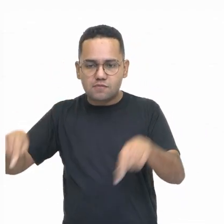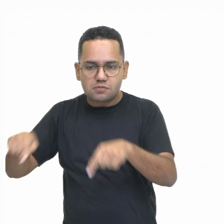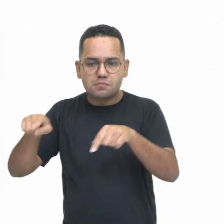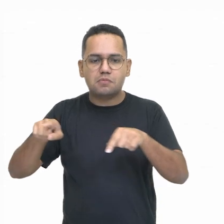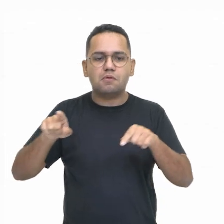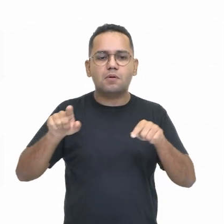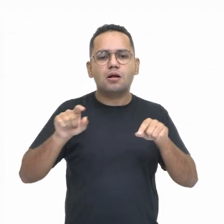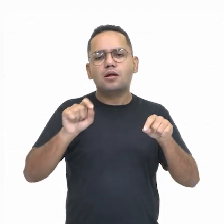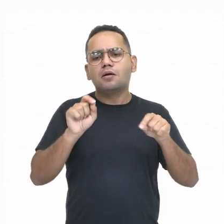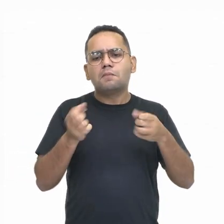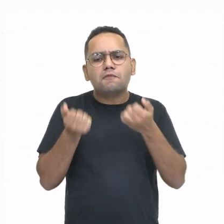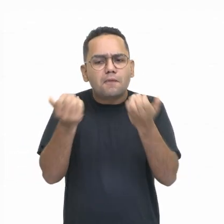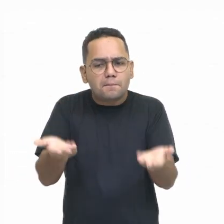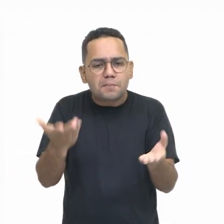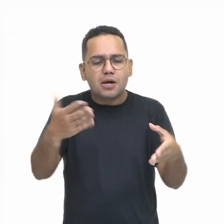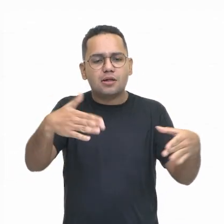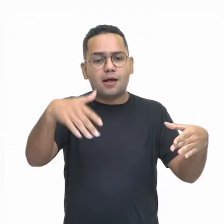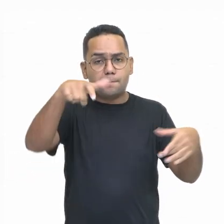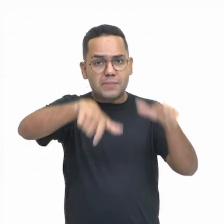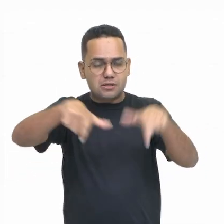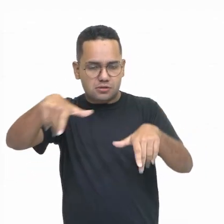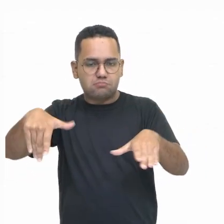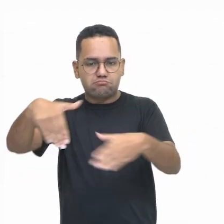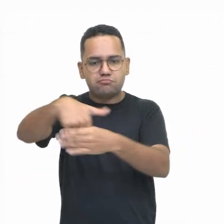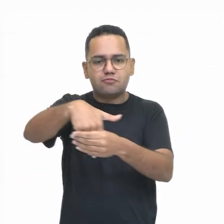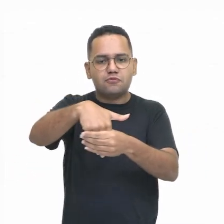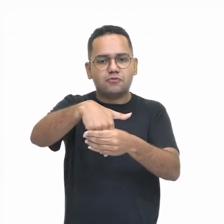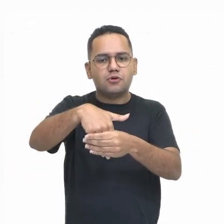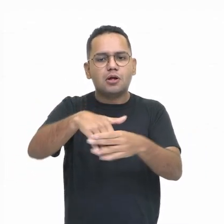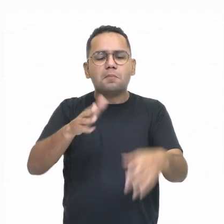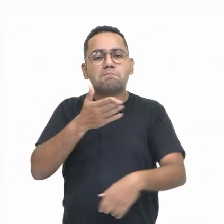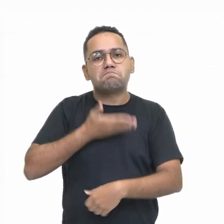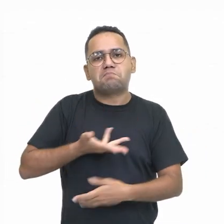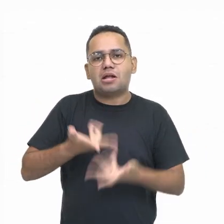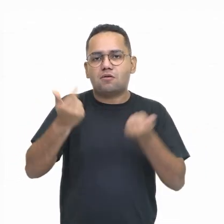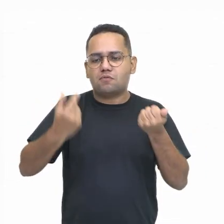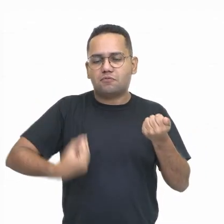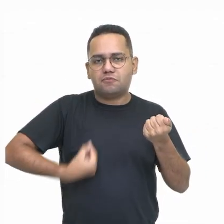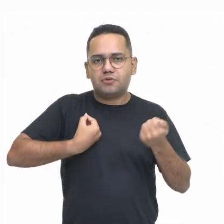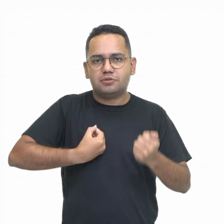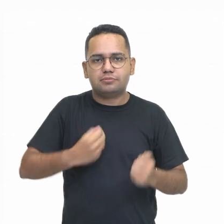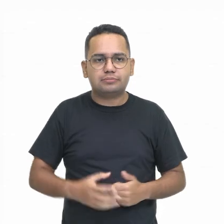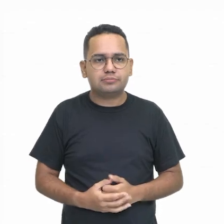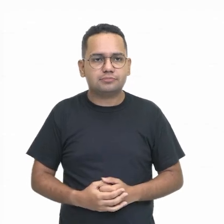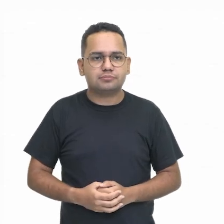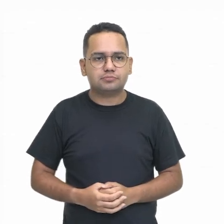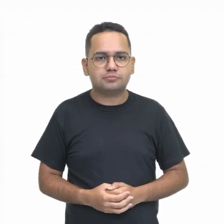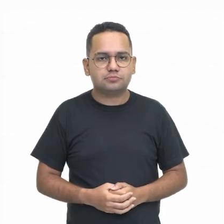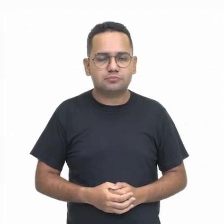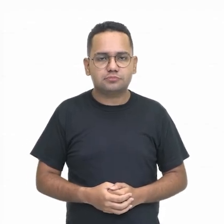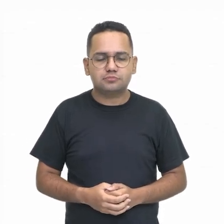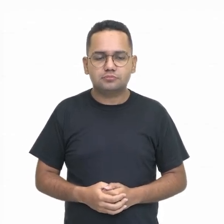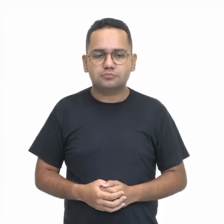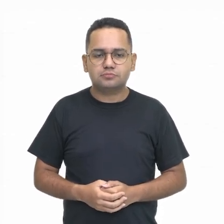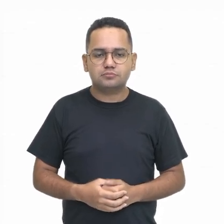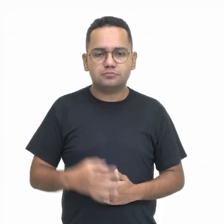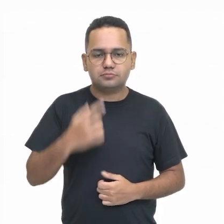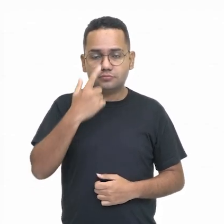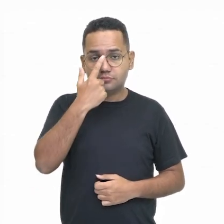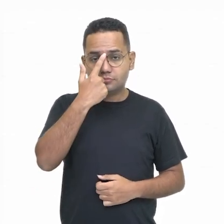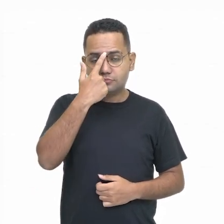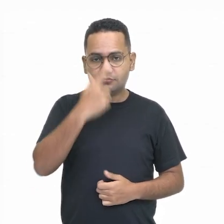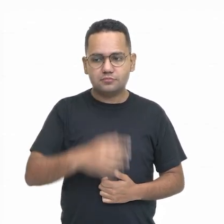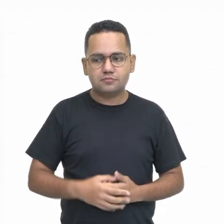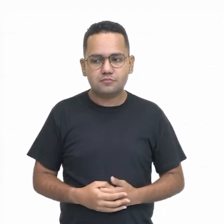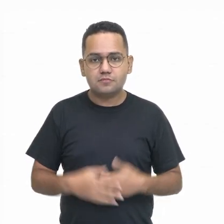nesse texto. Nós estamos falando sobre desigualdade social e econômica, então nós estamos falando que as sociedades latino-americanas